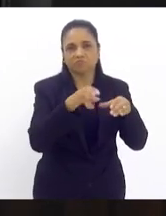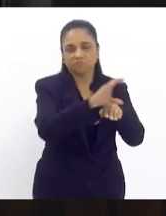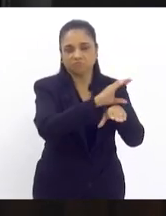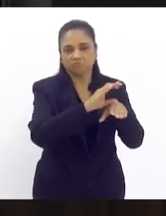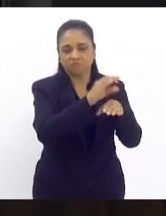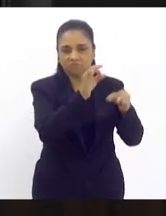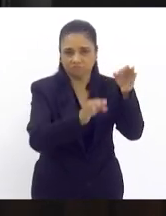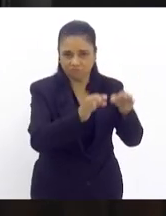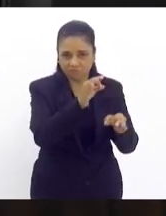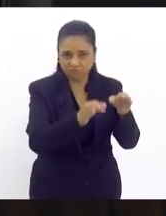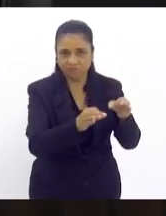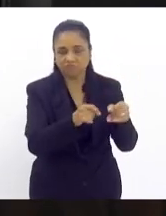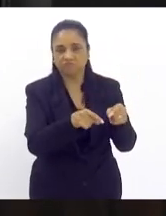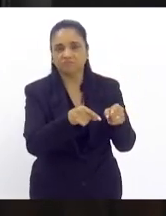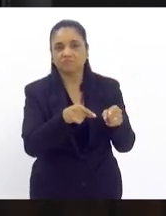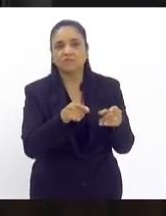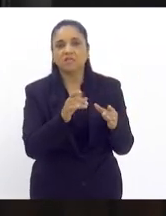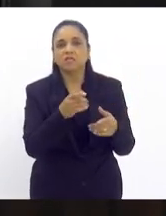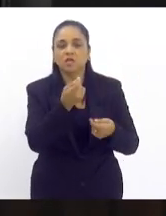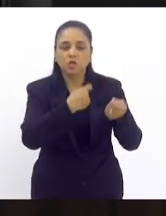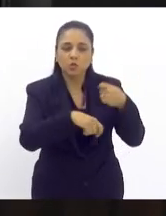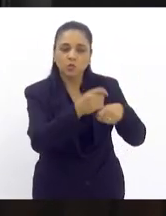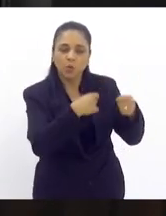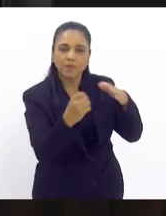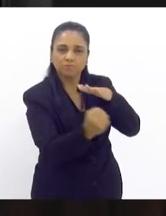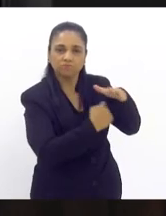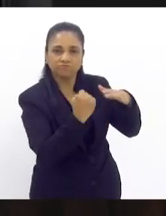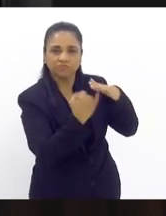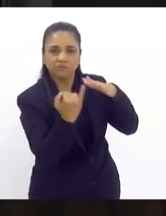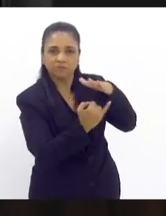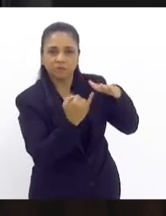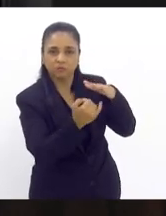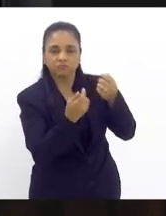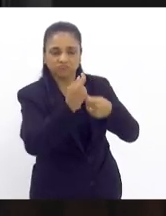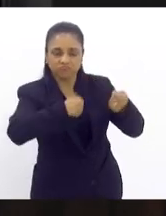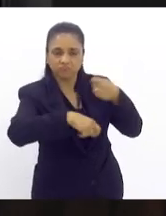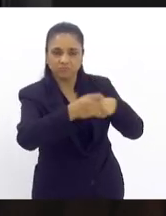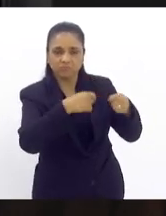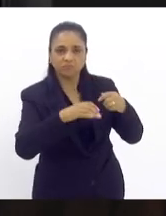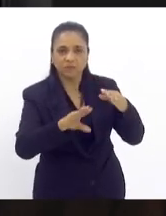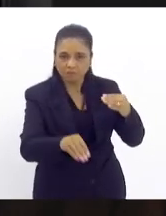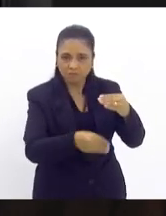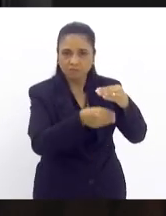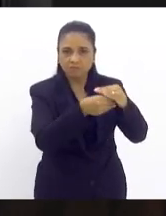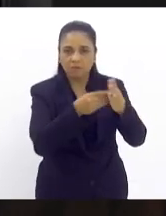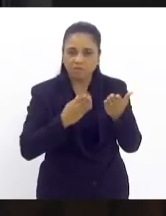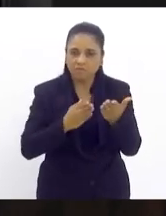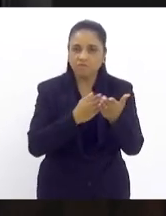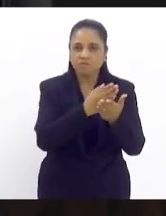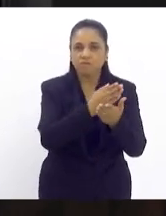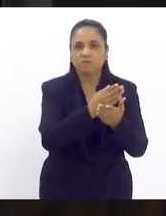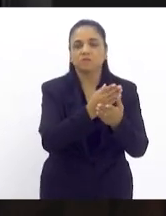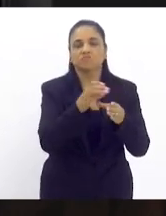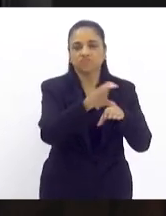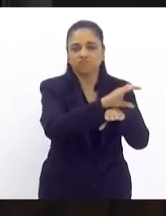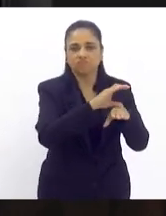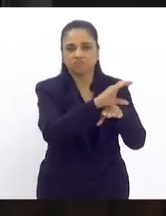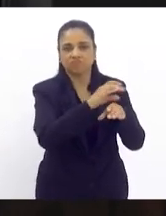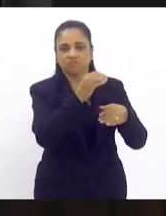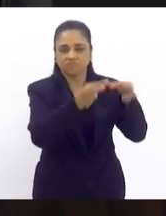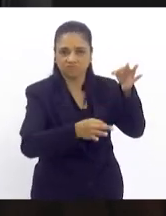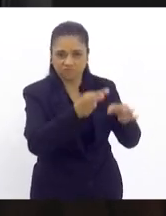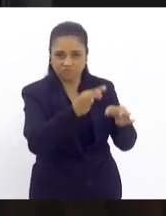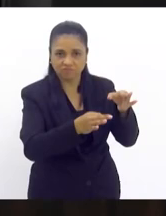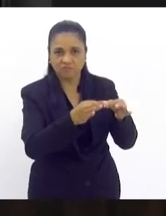Justiça, e de economia, indústria e comércio favorável com as emendas da Comissão de Constituição e Justiça.